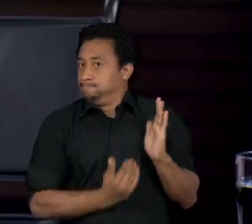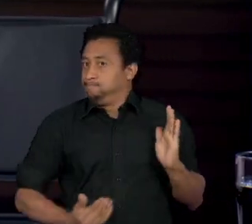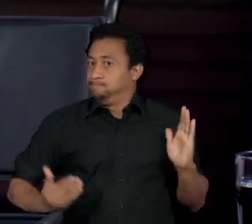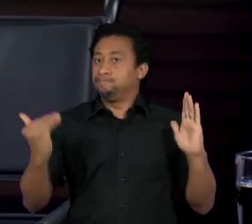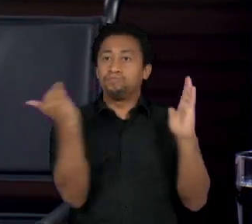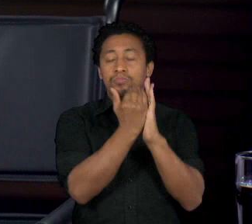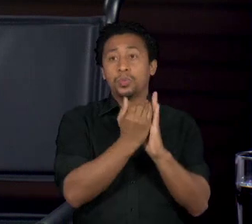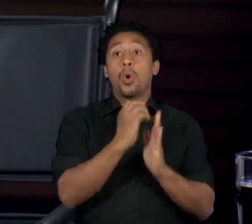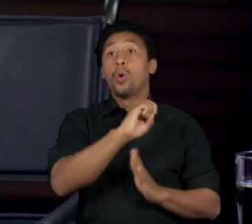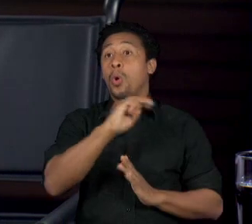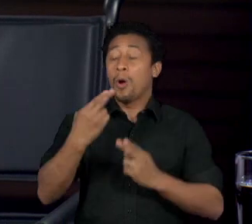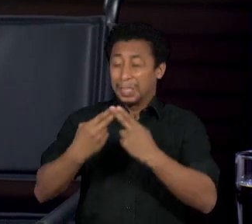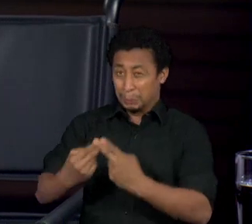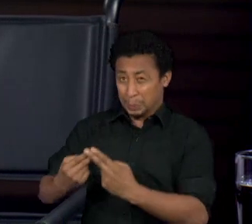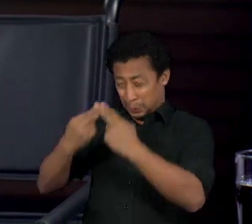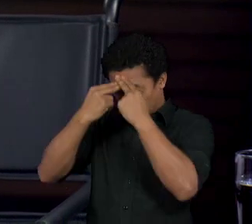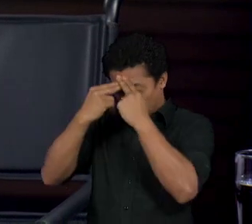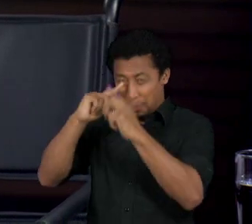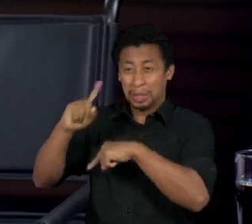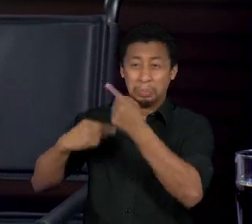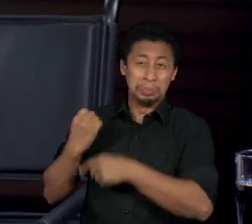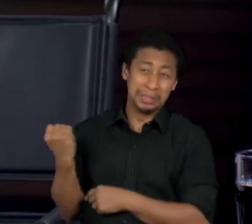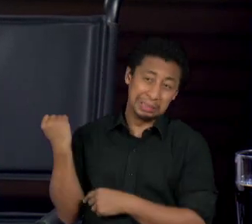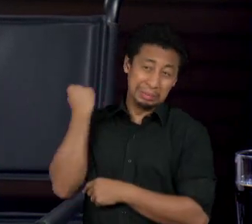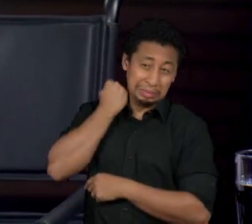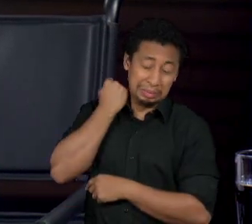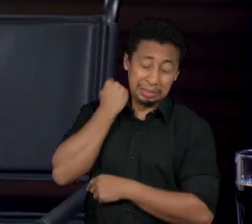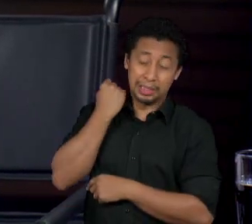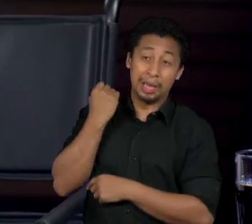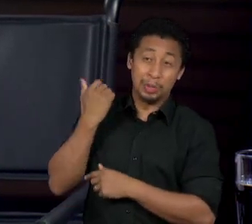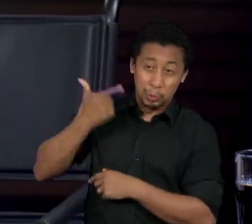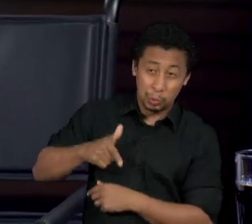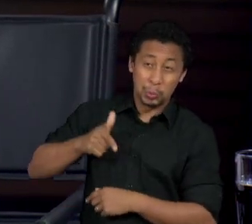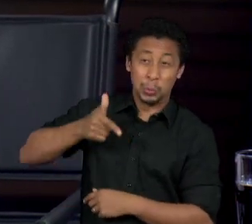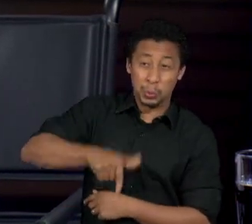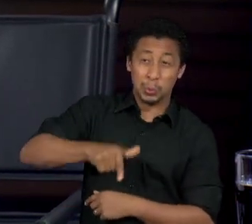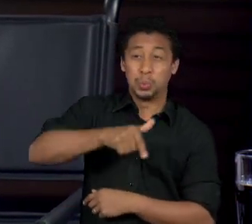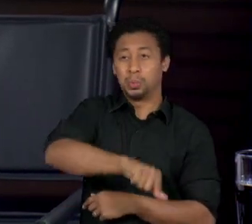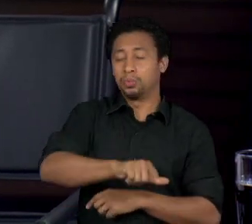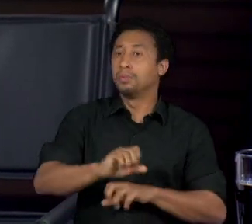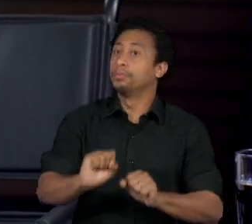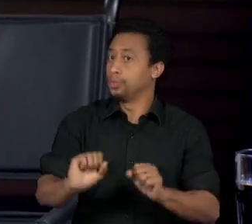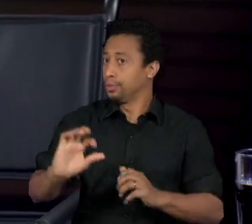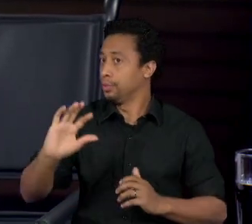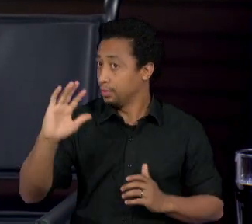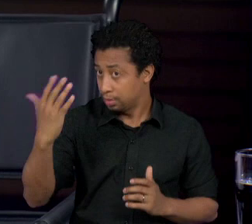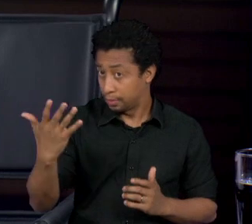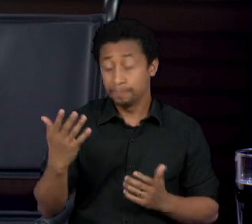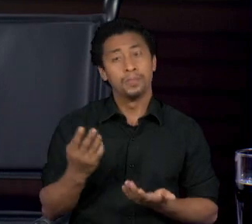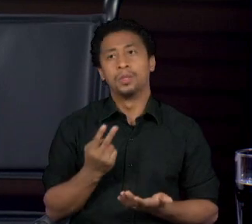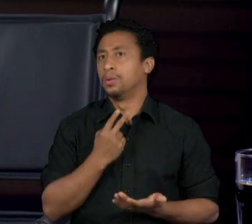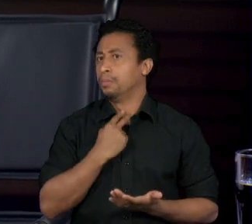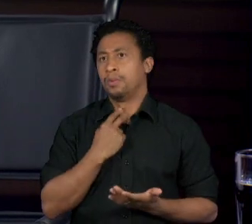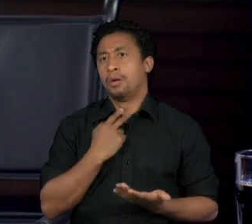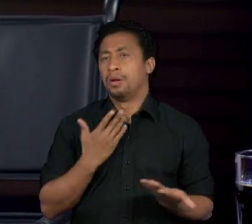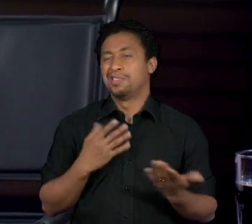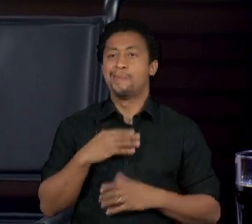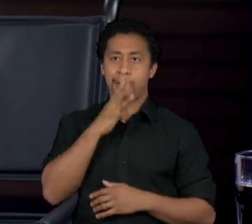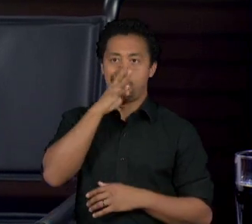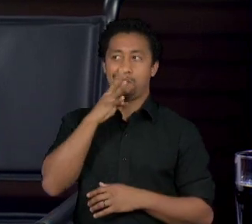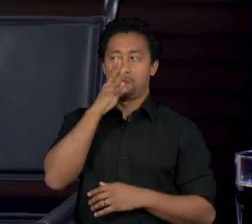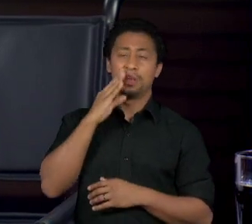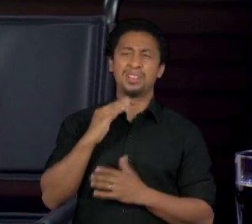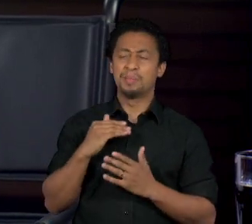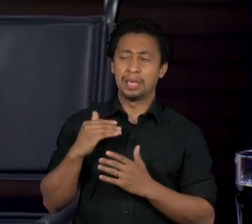Então, a gente também sabe que a gente não pode negligenciar totalmente essas questões, mas o cérebro, sim, ele se